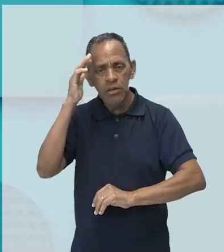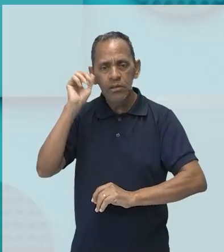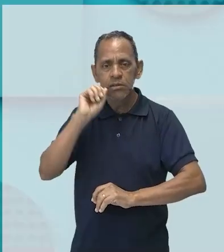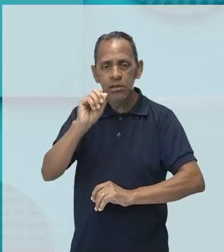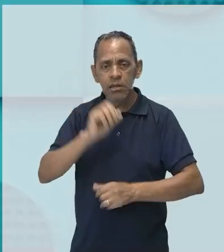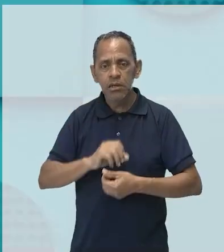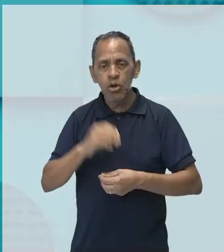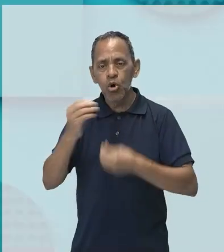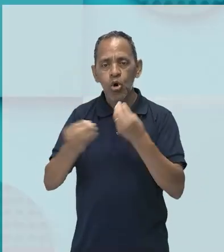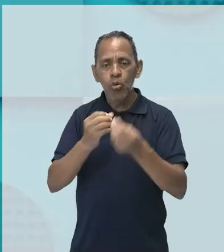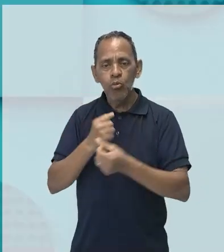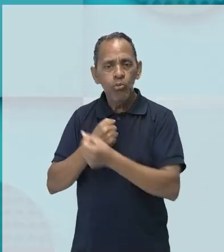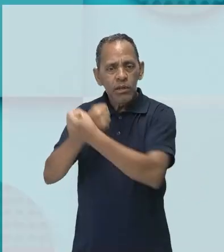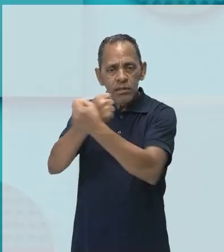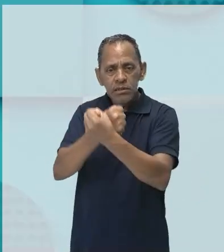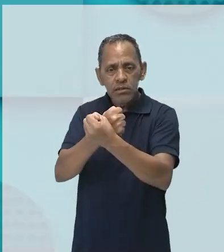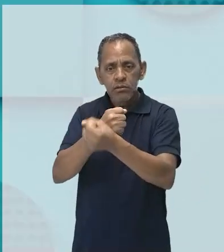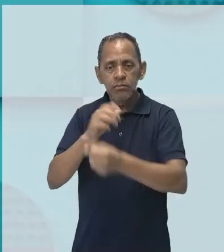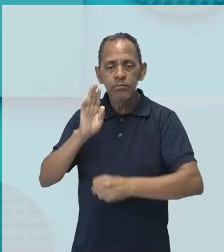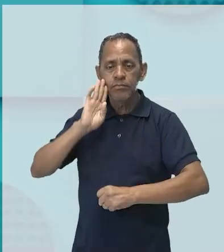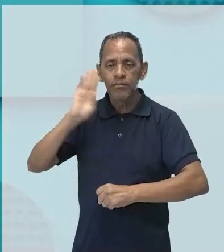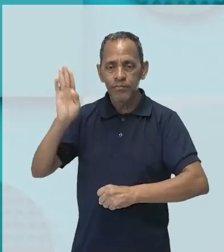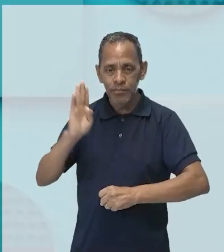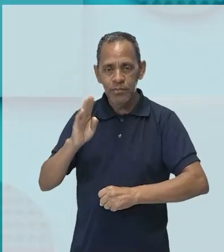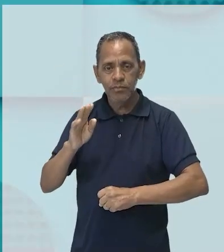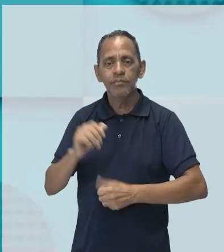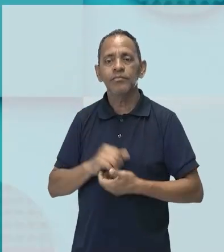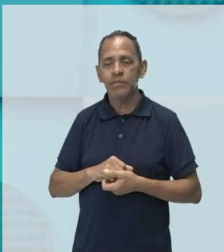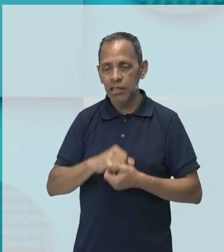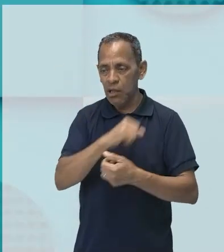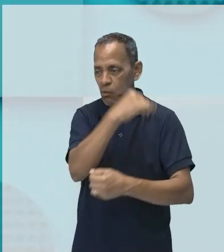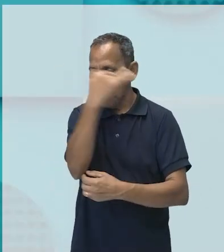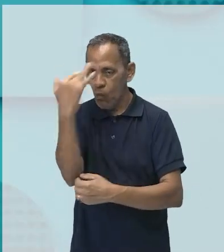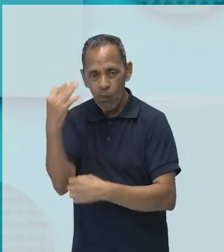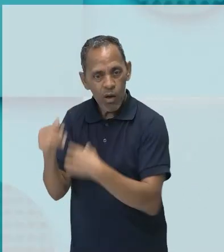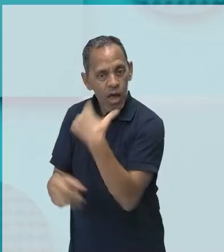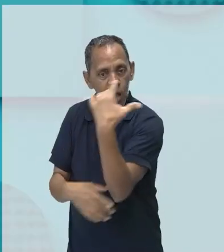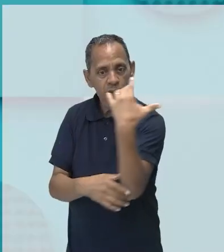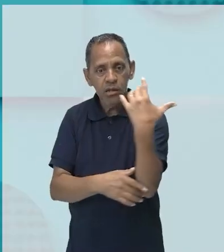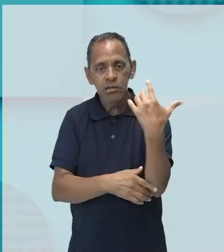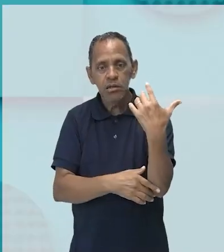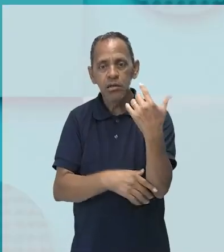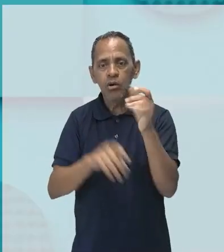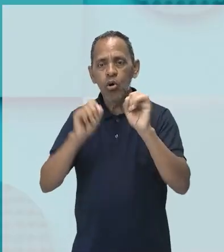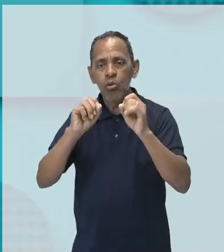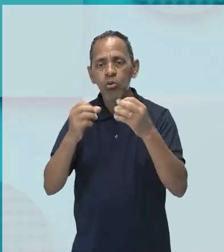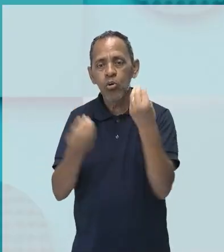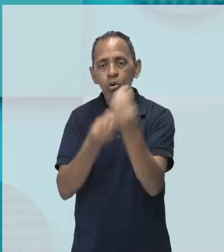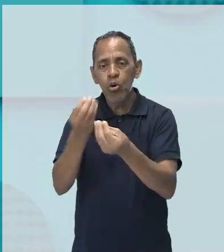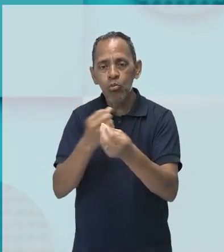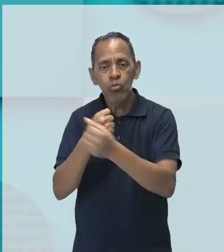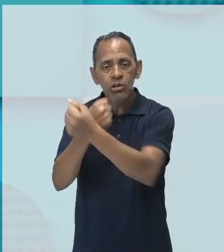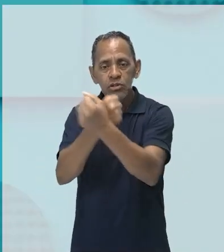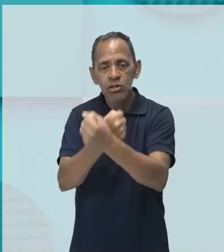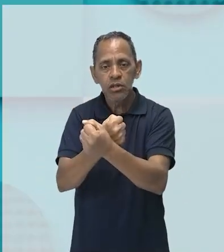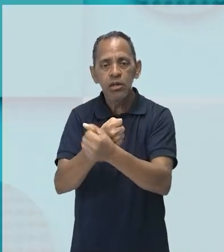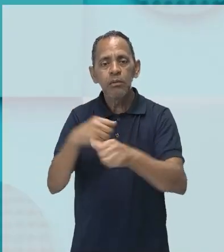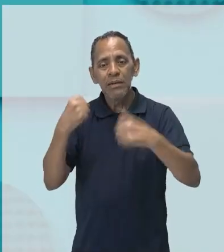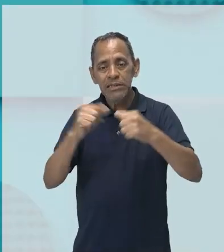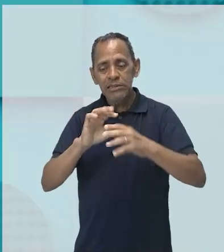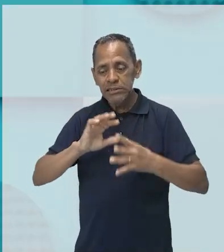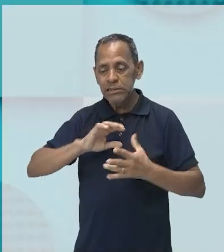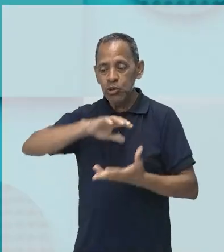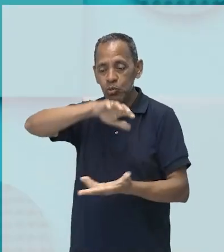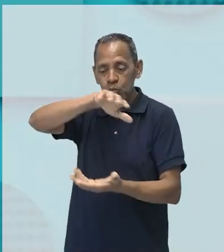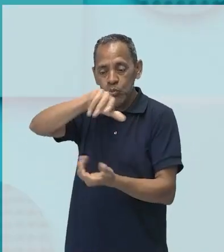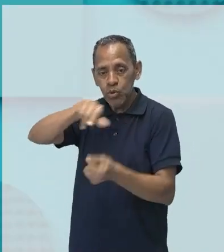para preservar? Principalmente as nossas florestas, certo? Então, algo que é necessário para todo mundo.